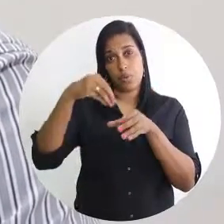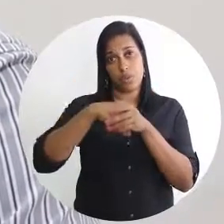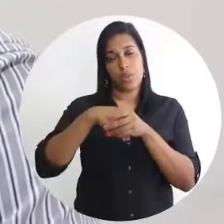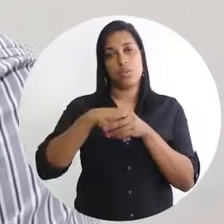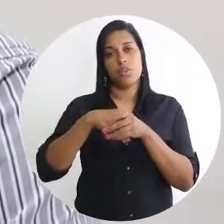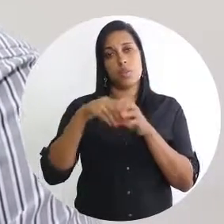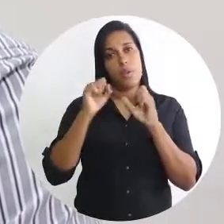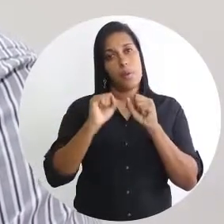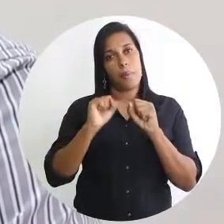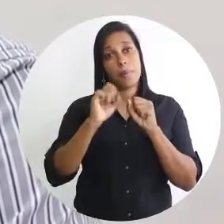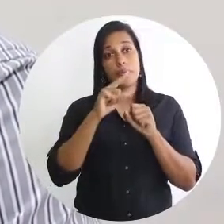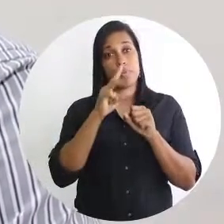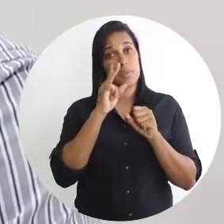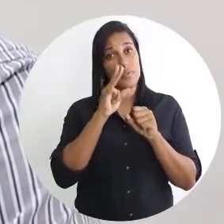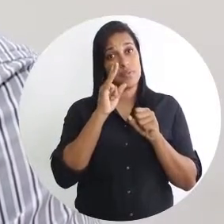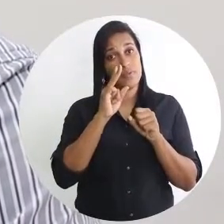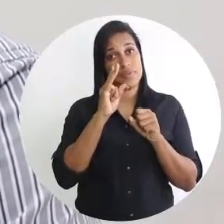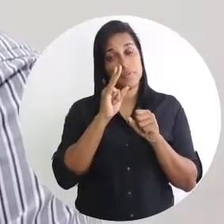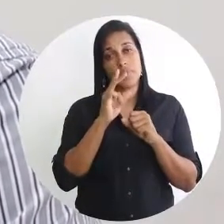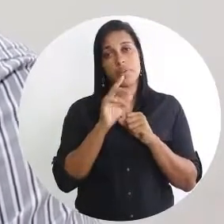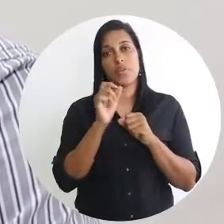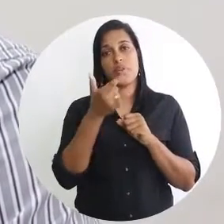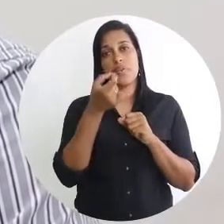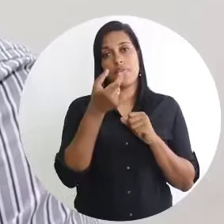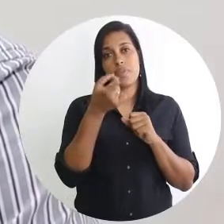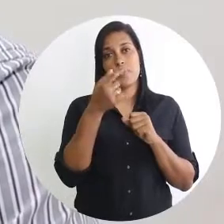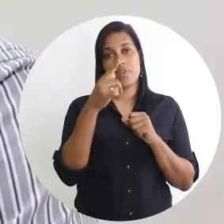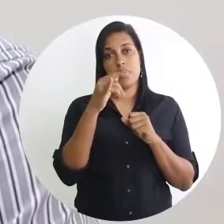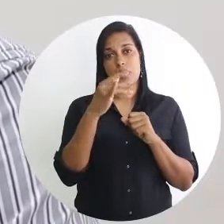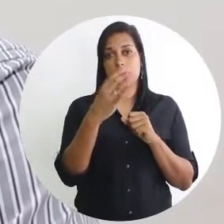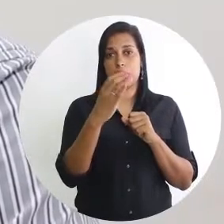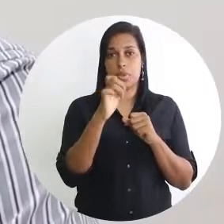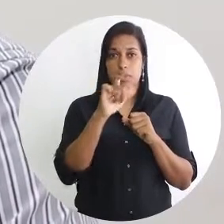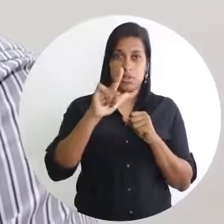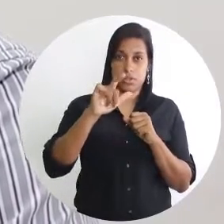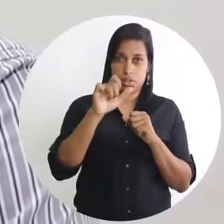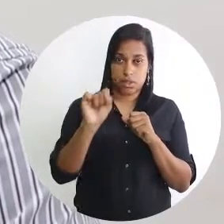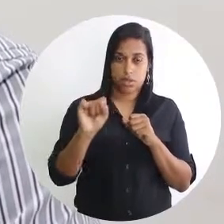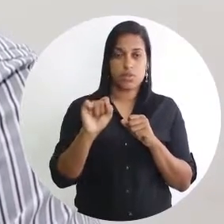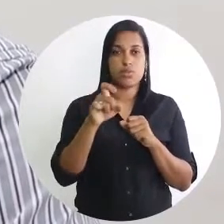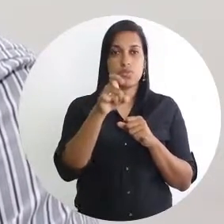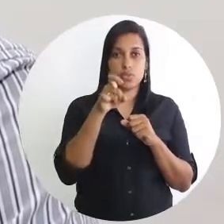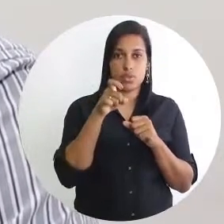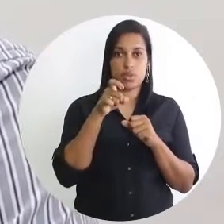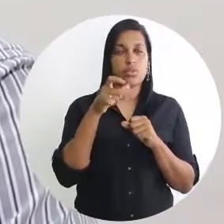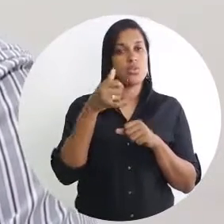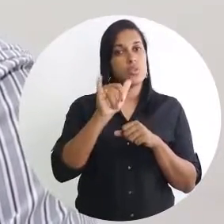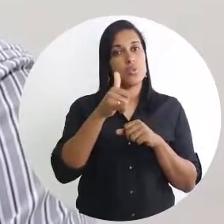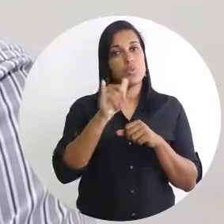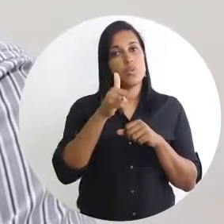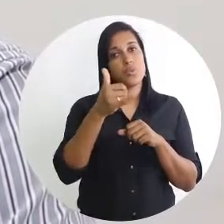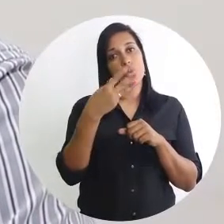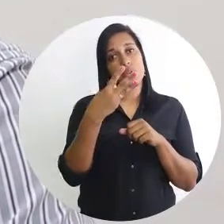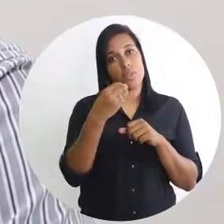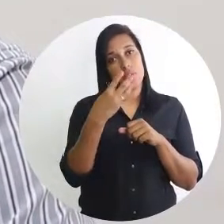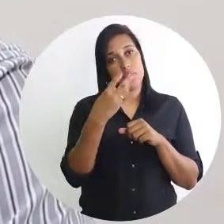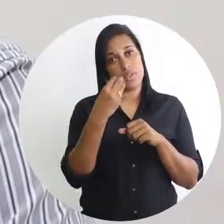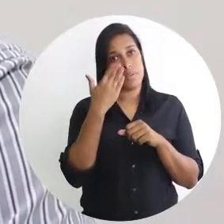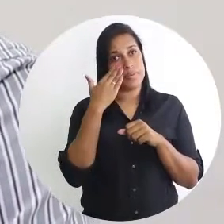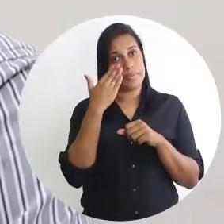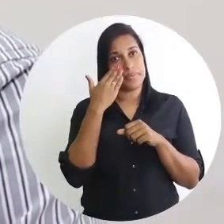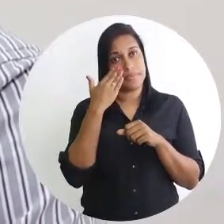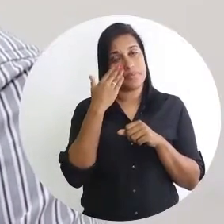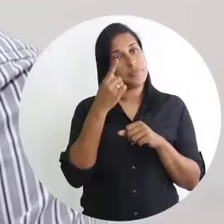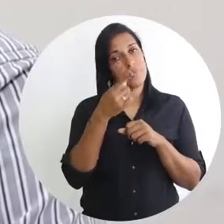absolute layout, você pode dizer que aquele botão está na posição 20 pixels, certo, x, e no y 30 pixels.